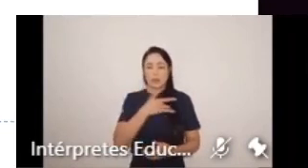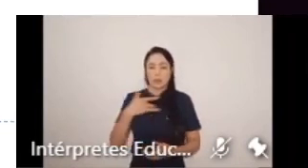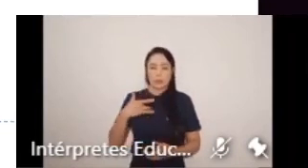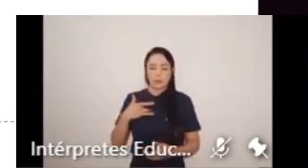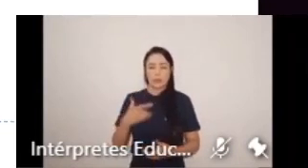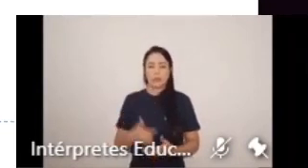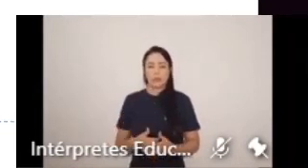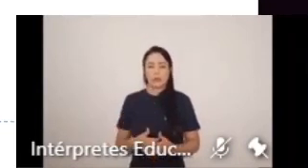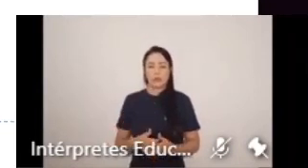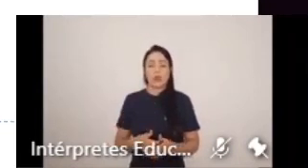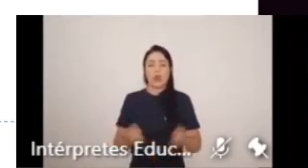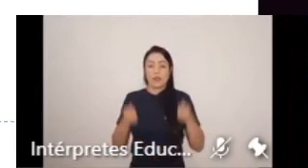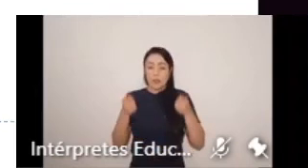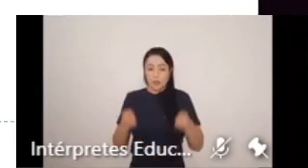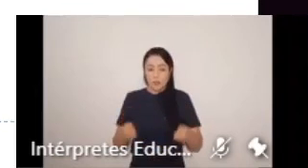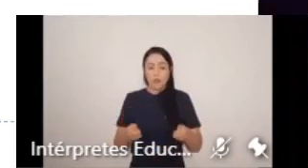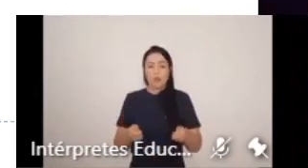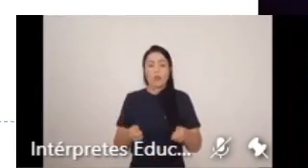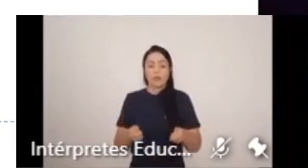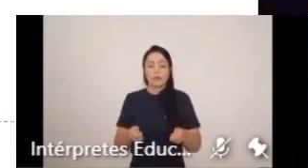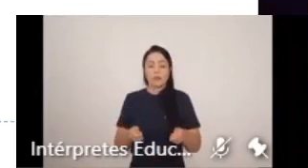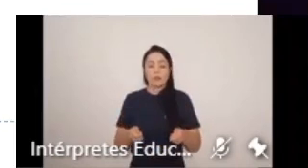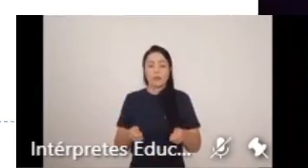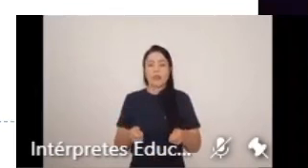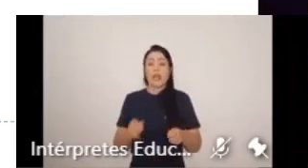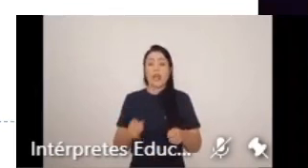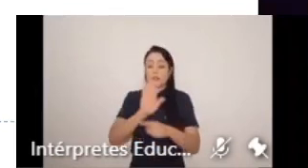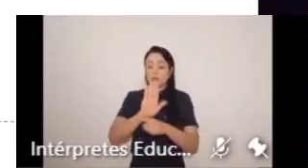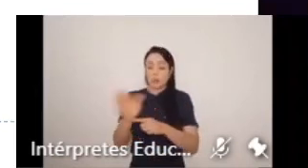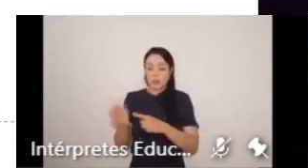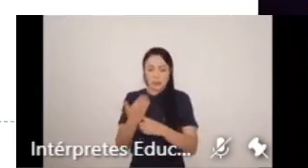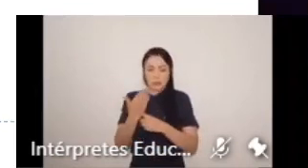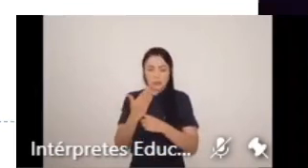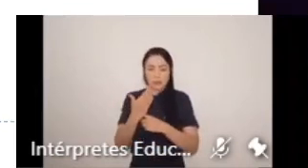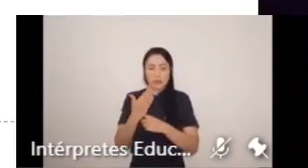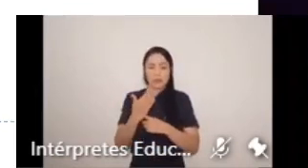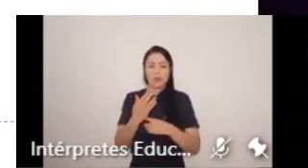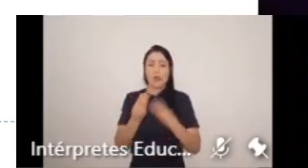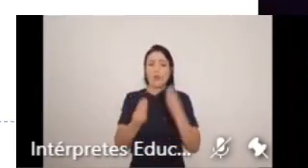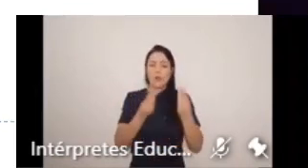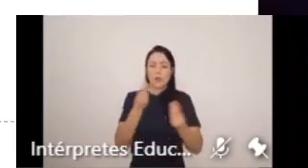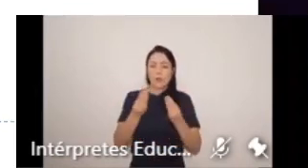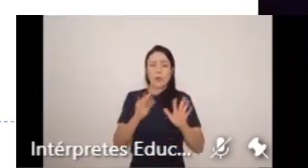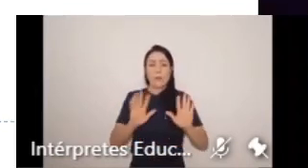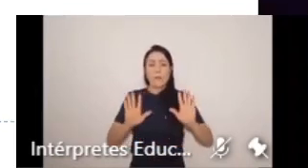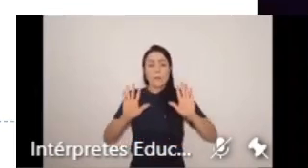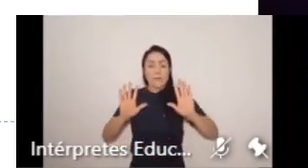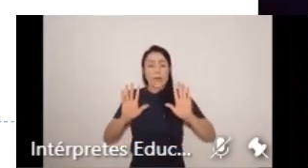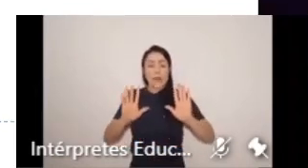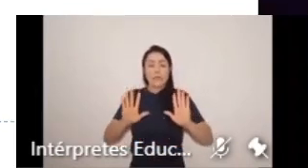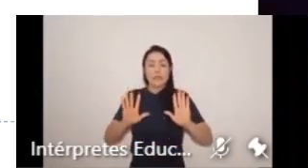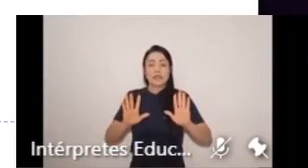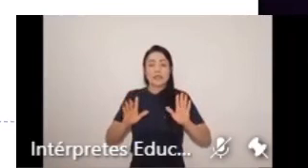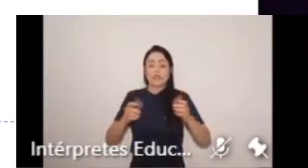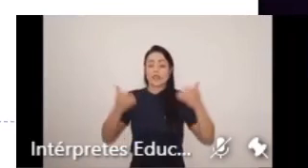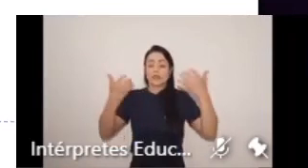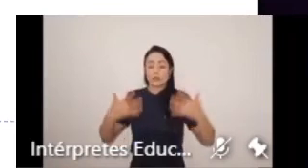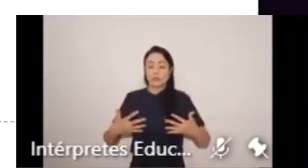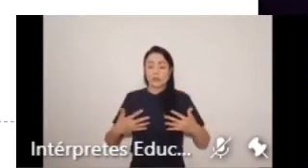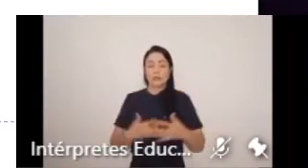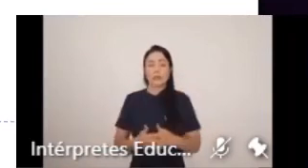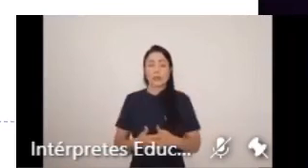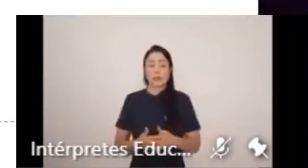né? Reafirmou-se que há solidariedade, mas se definiu que o cumprimento ele